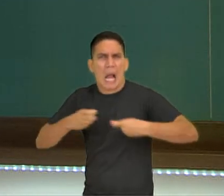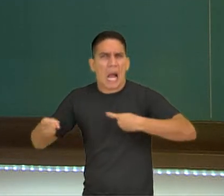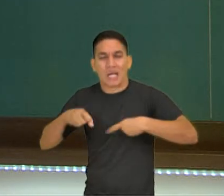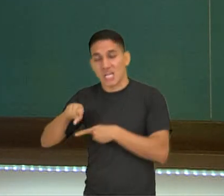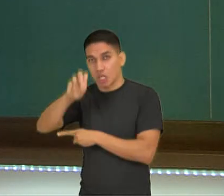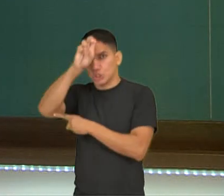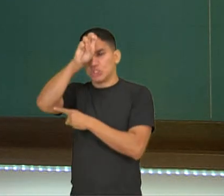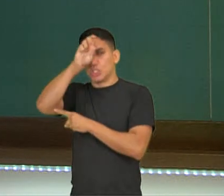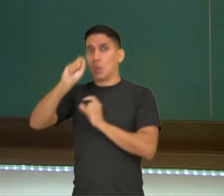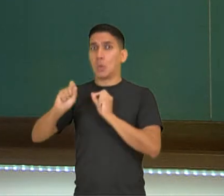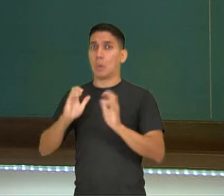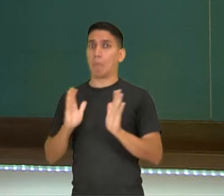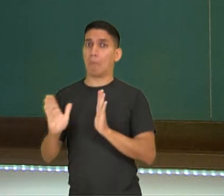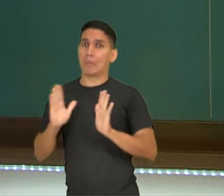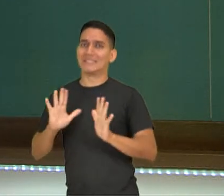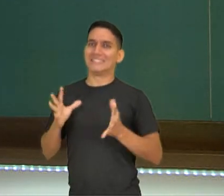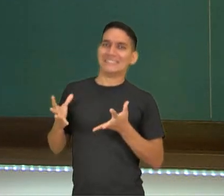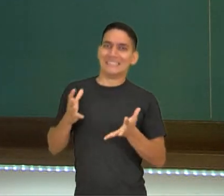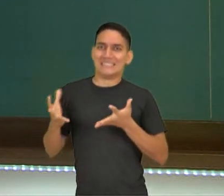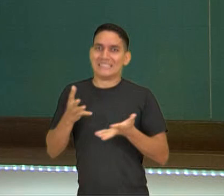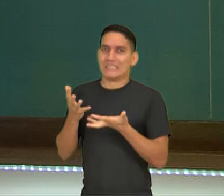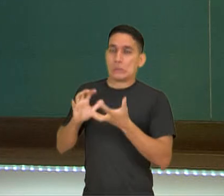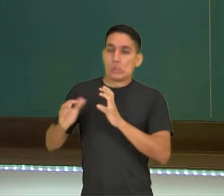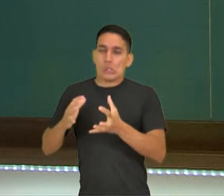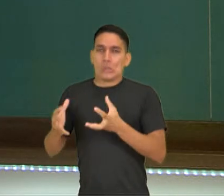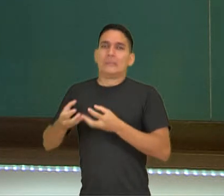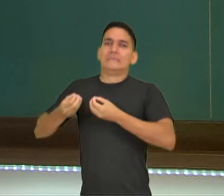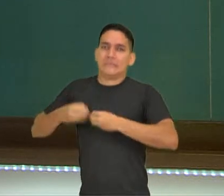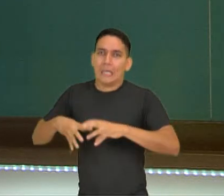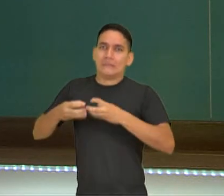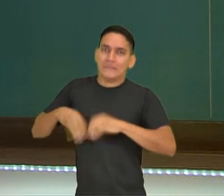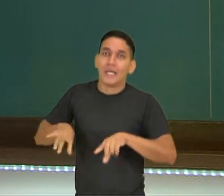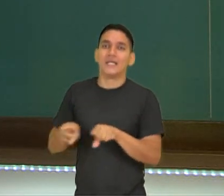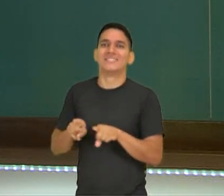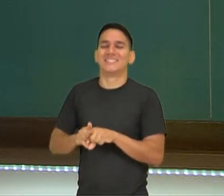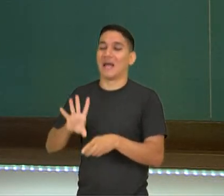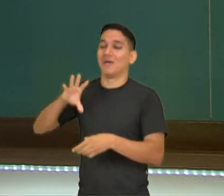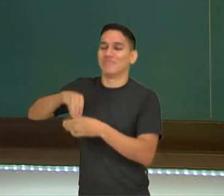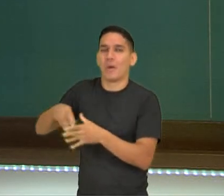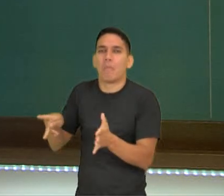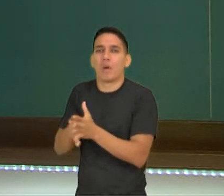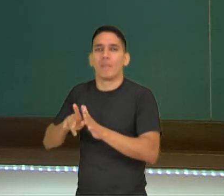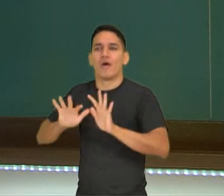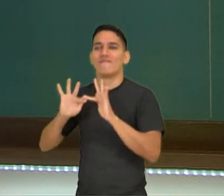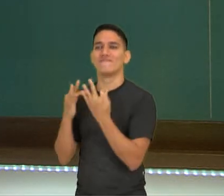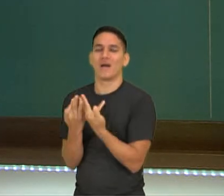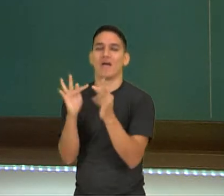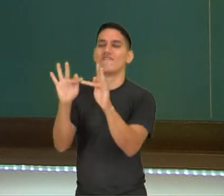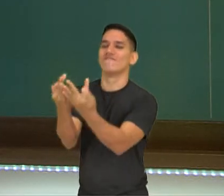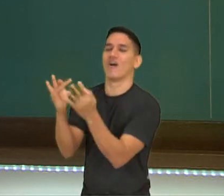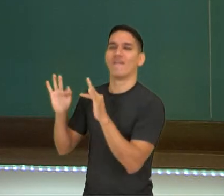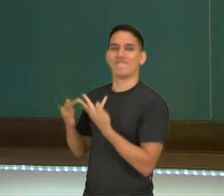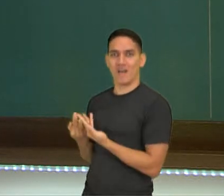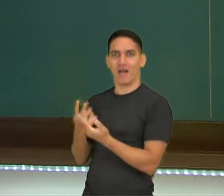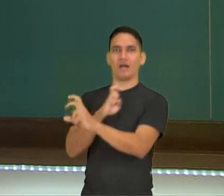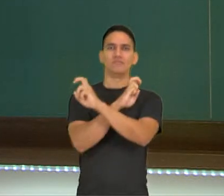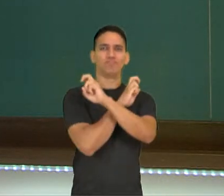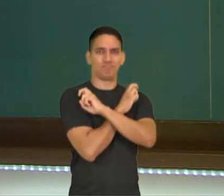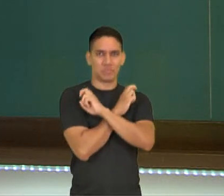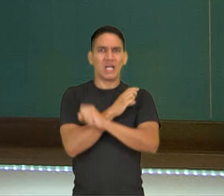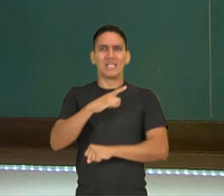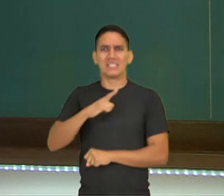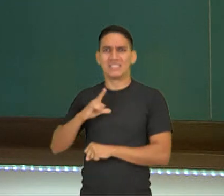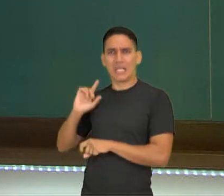Egito estar em um momento também de instabilidade, disputas de poderes locais entre famílias né,